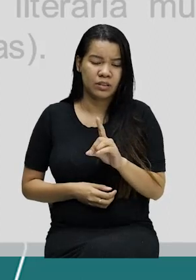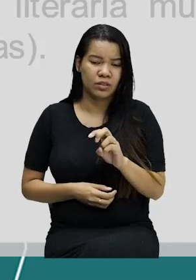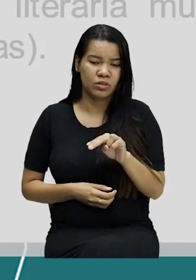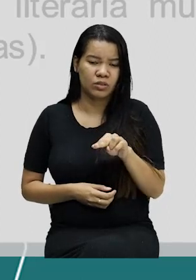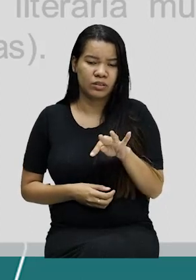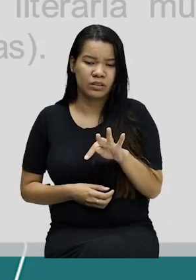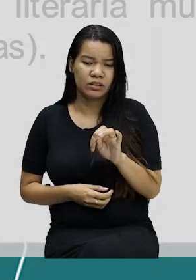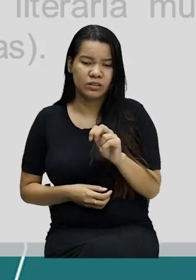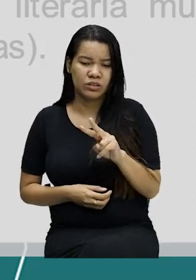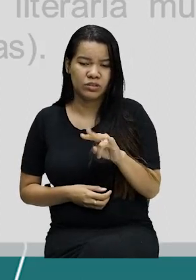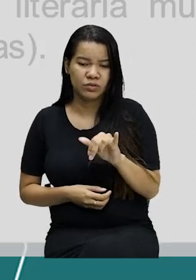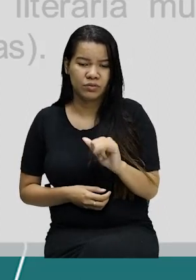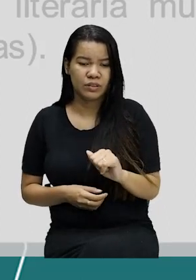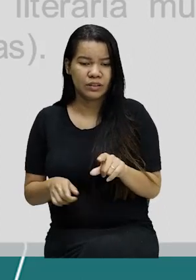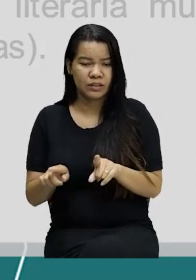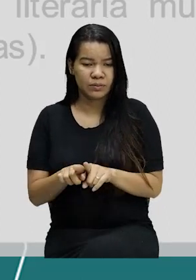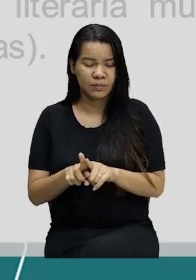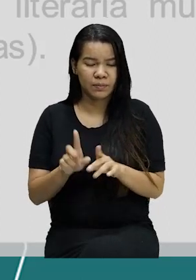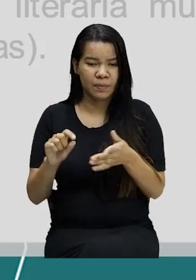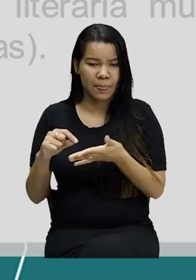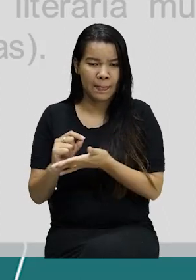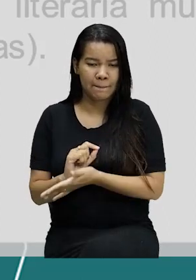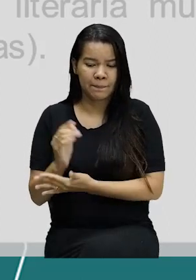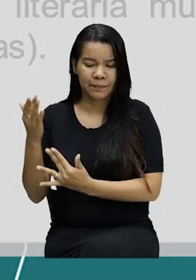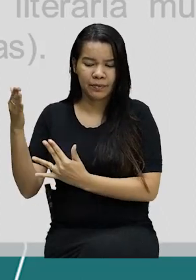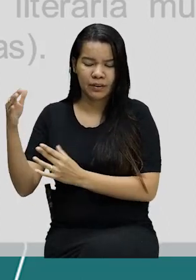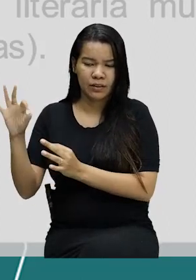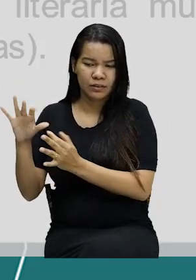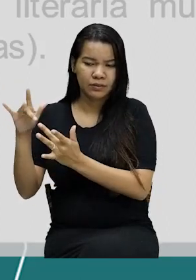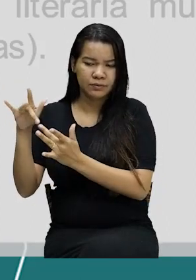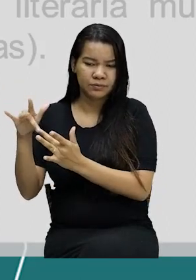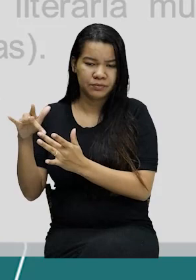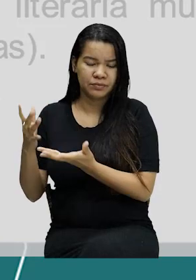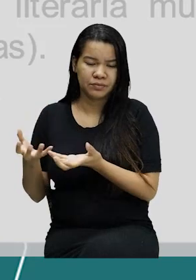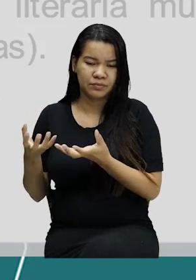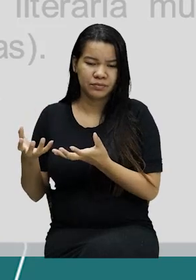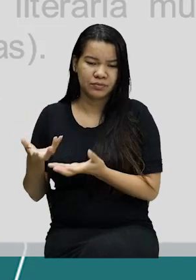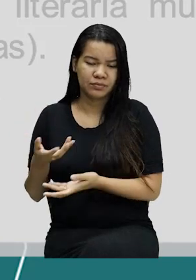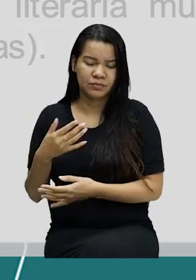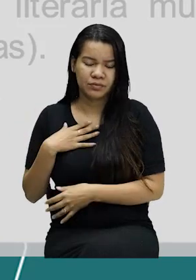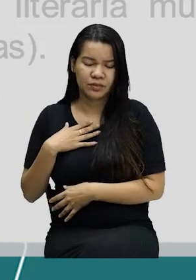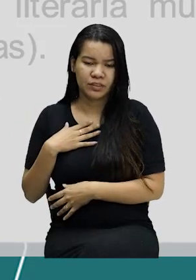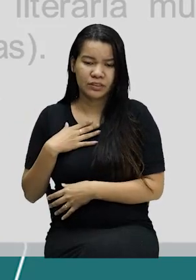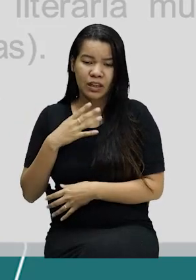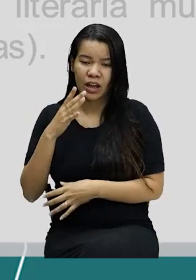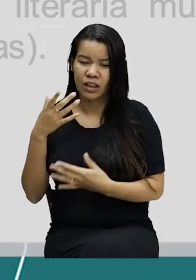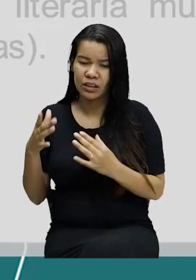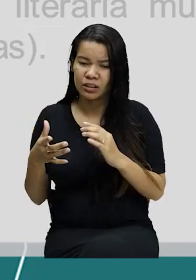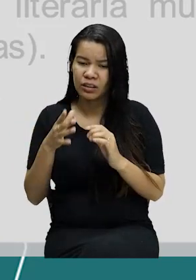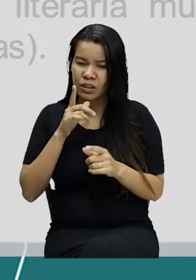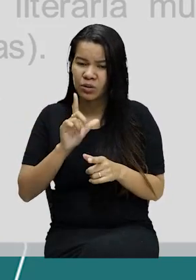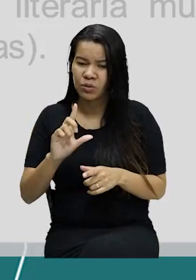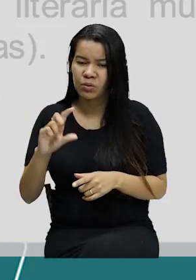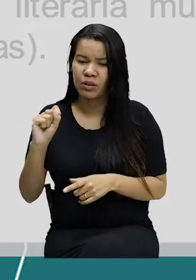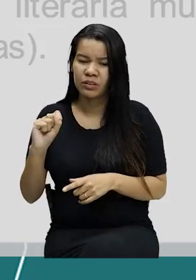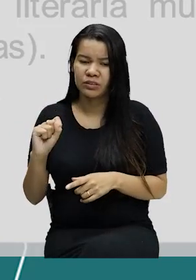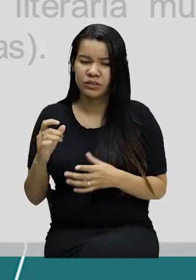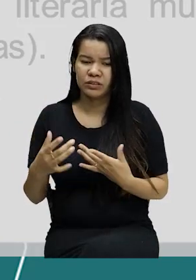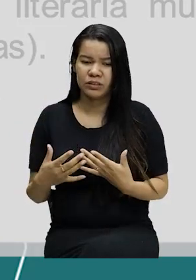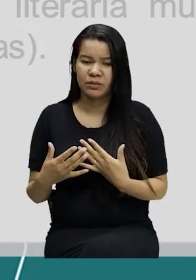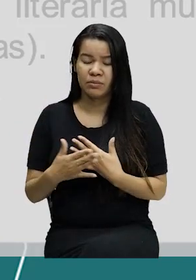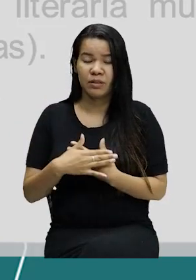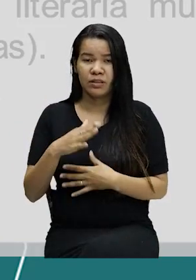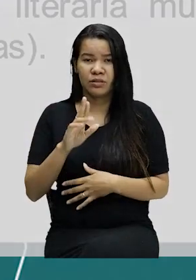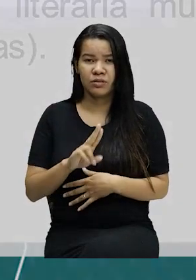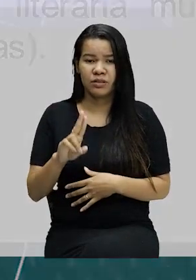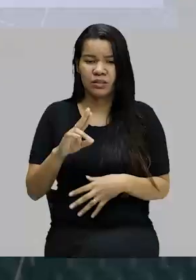árcades prezavam pela simplicidade da linguagem, expressas sobretudo nos sonetos, que era a forma fixa literária muito utilizada